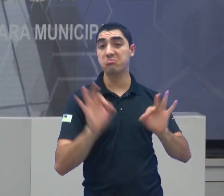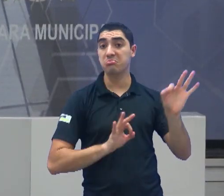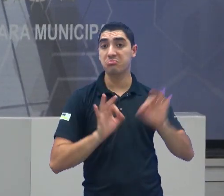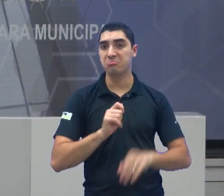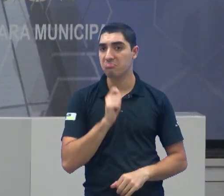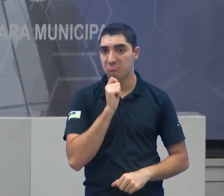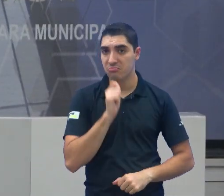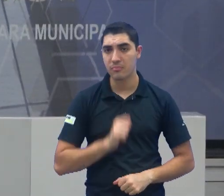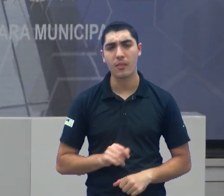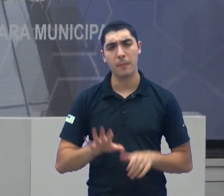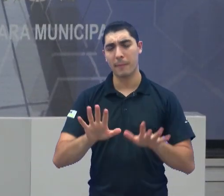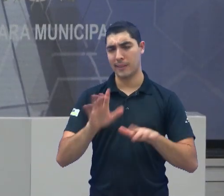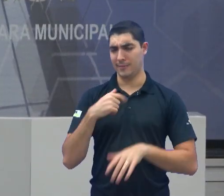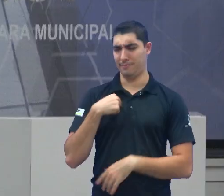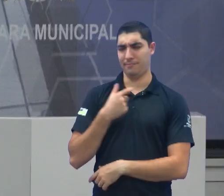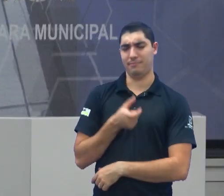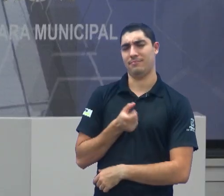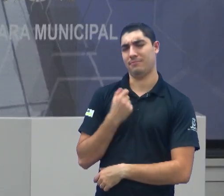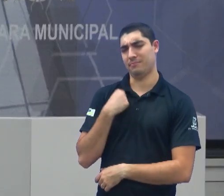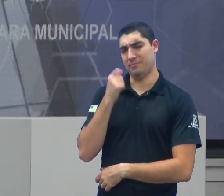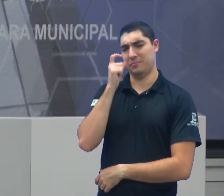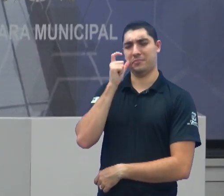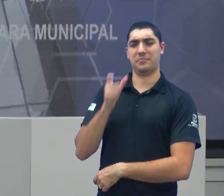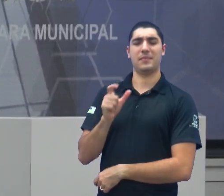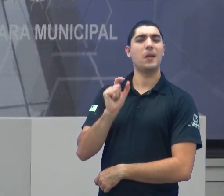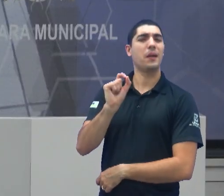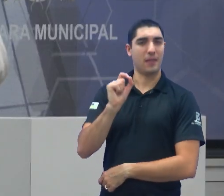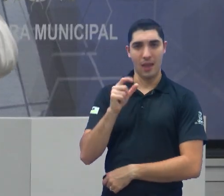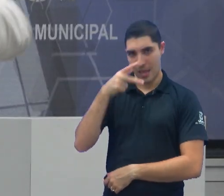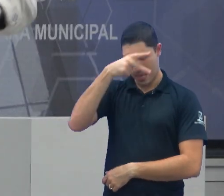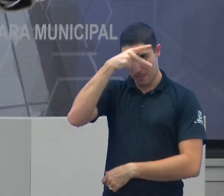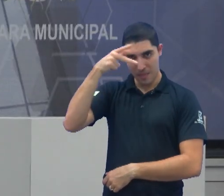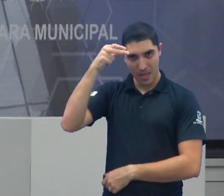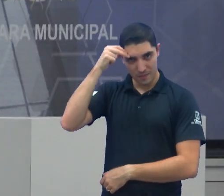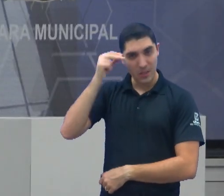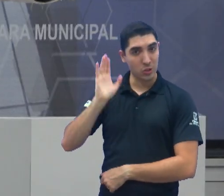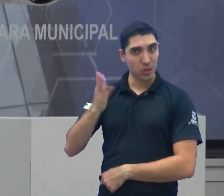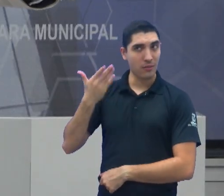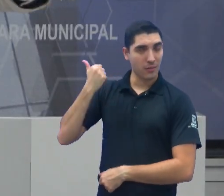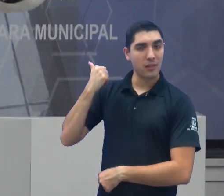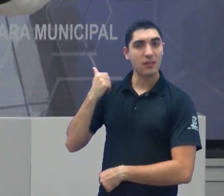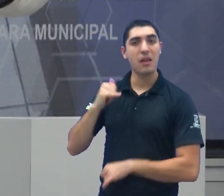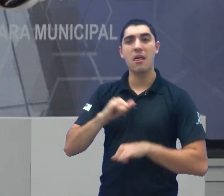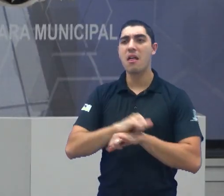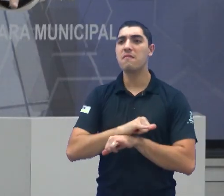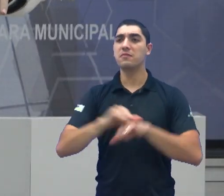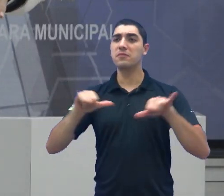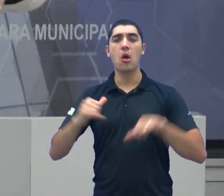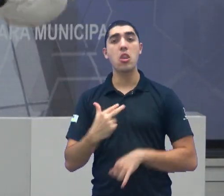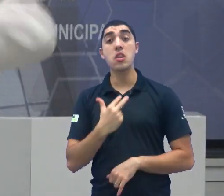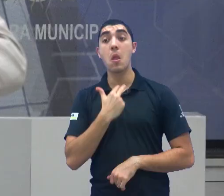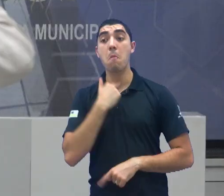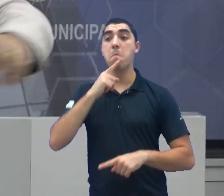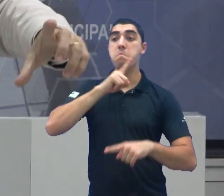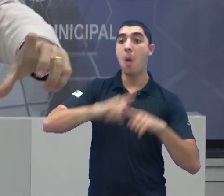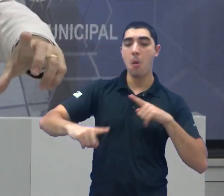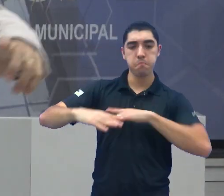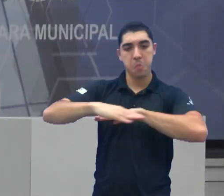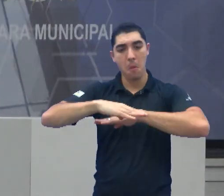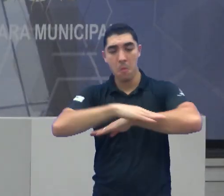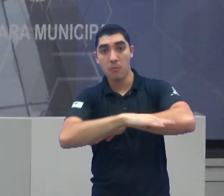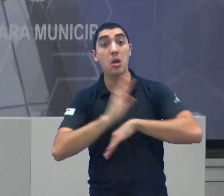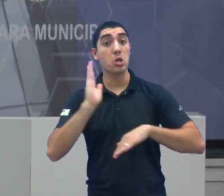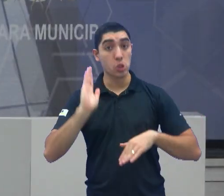interessante, a Prefeitura, há um tempo atrás, fez uma experiência e proibiu o estacionamento nessas vias. Colocou cavaletes, uma